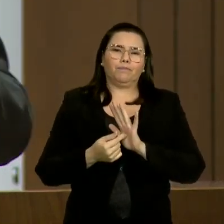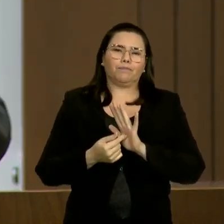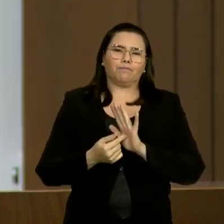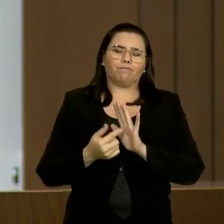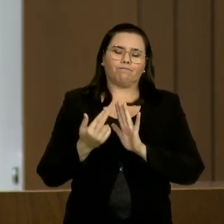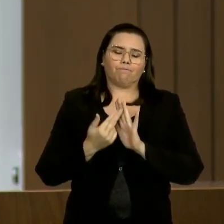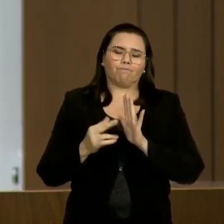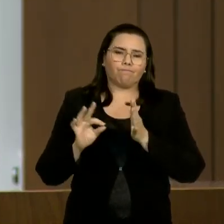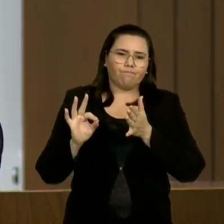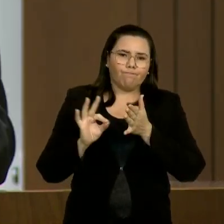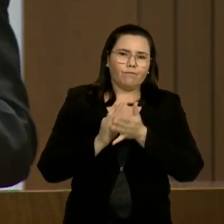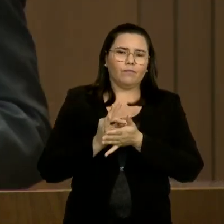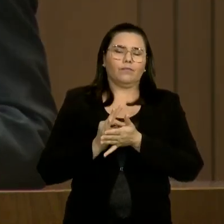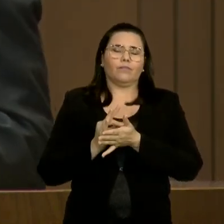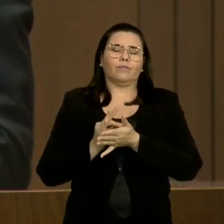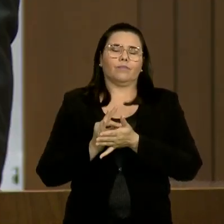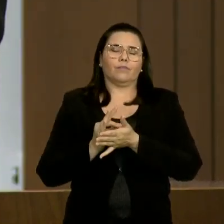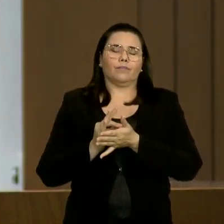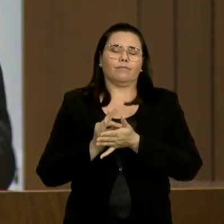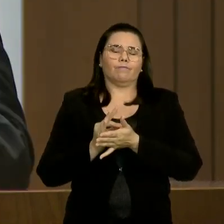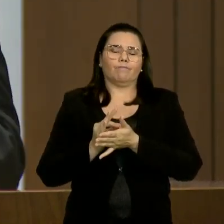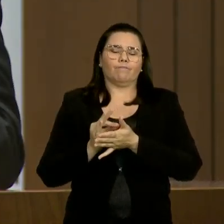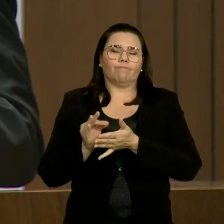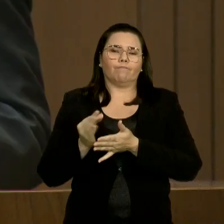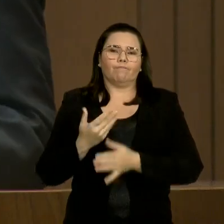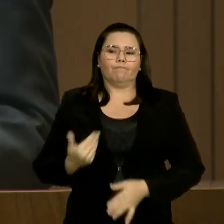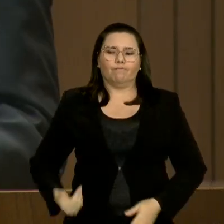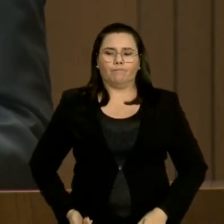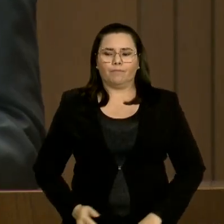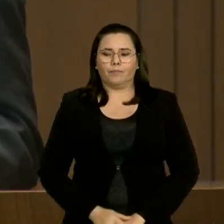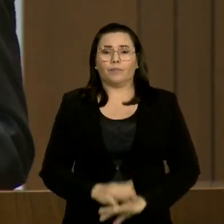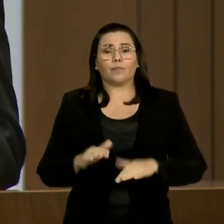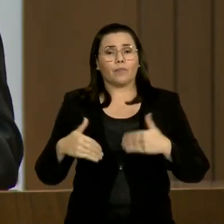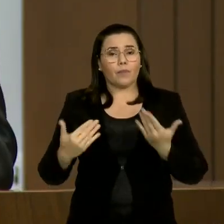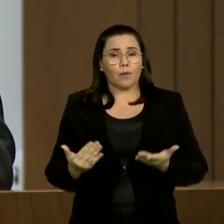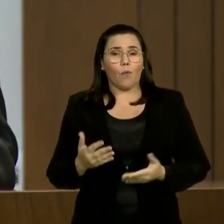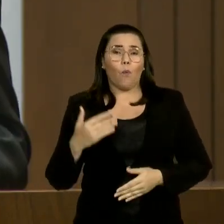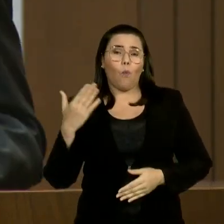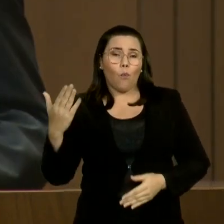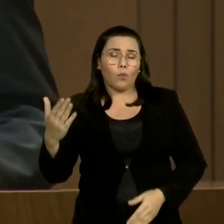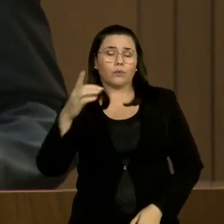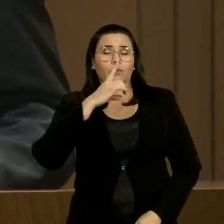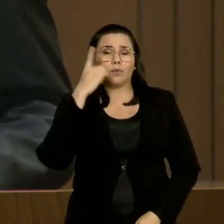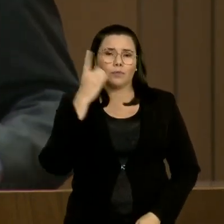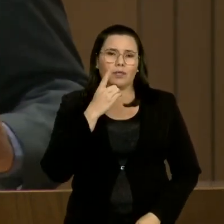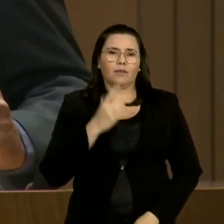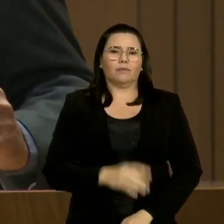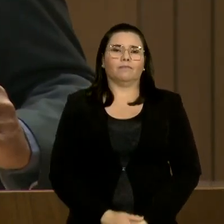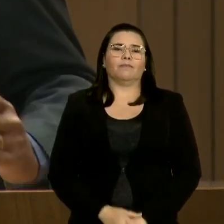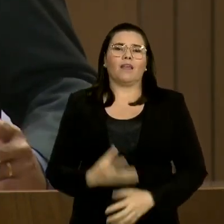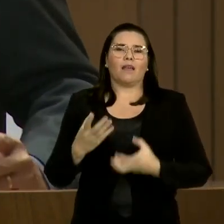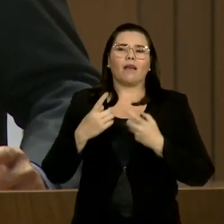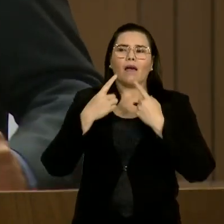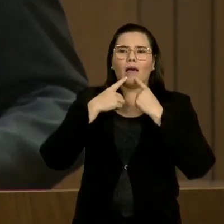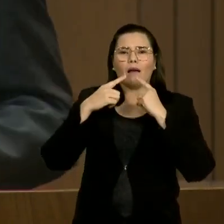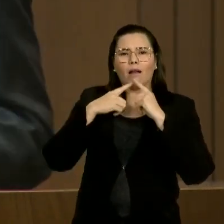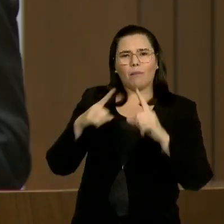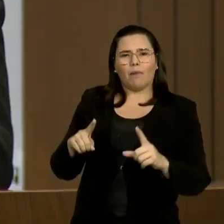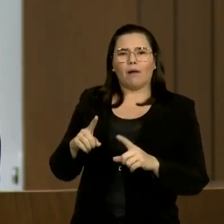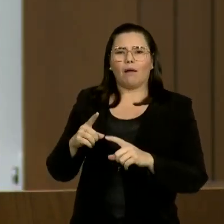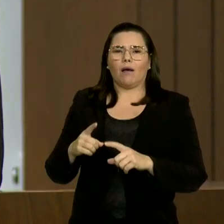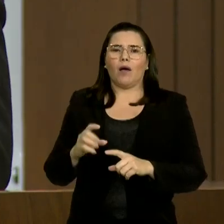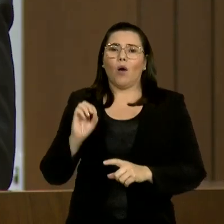debates como esse venho ser colocado daqui da Tribuna nós possamos ter a